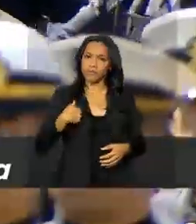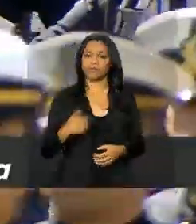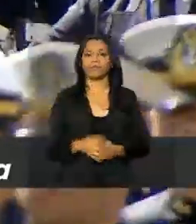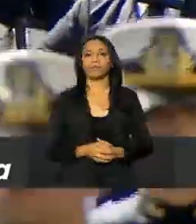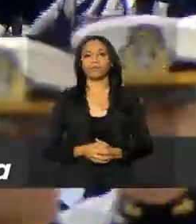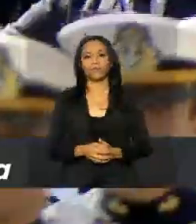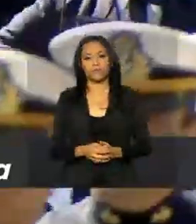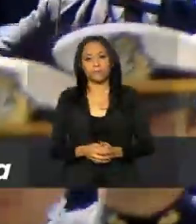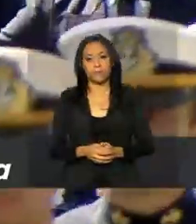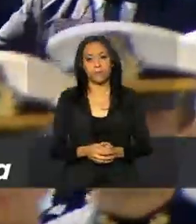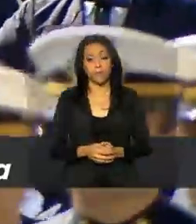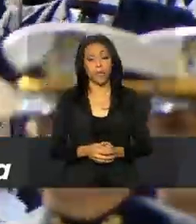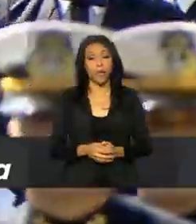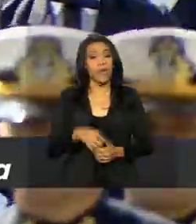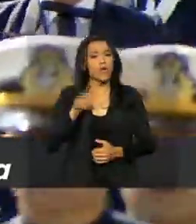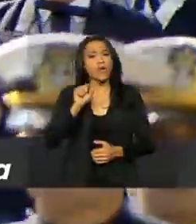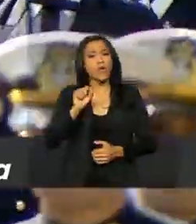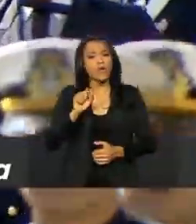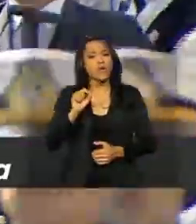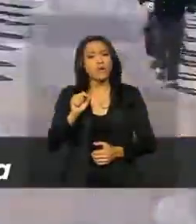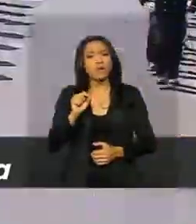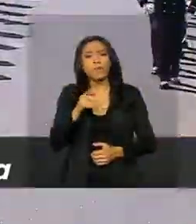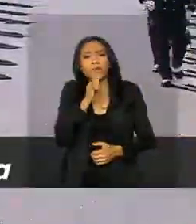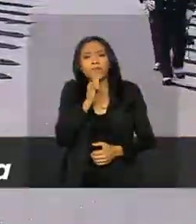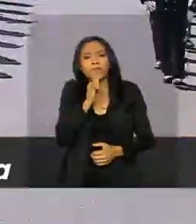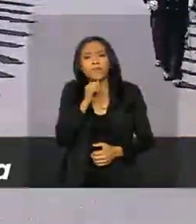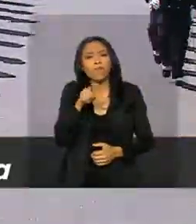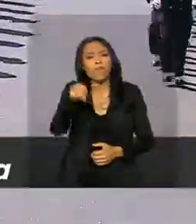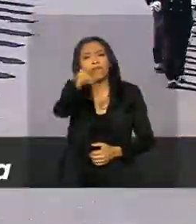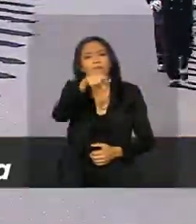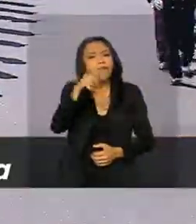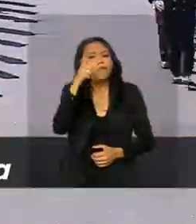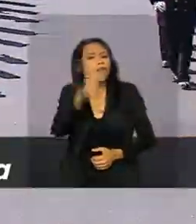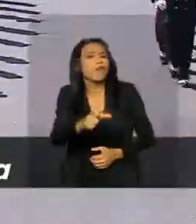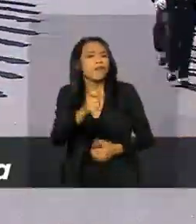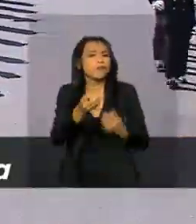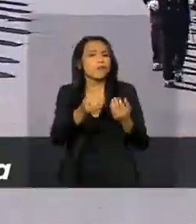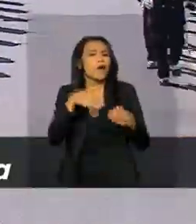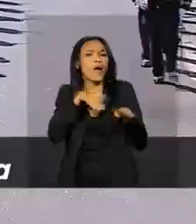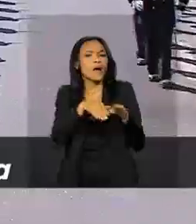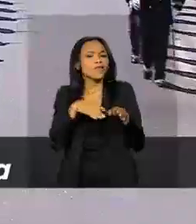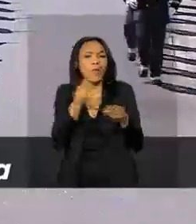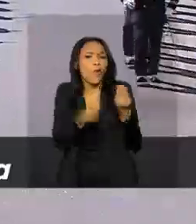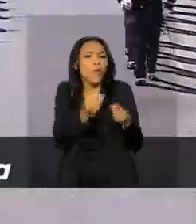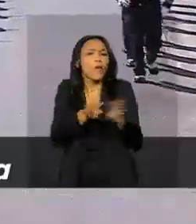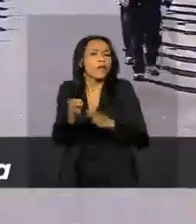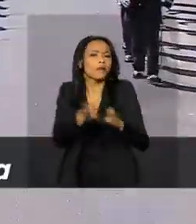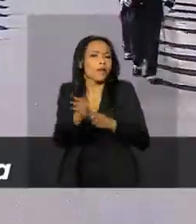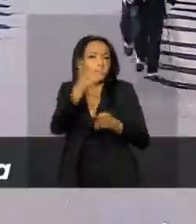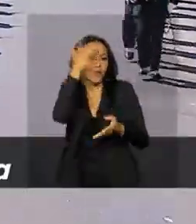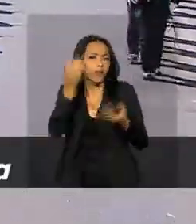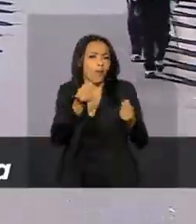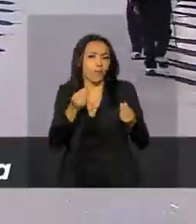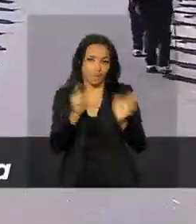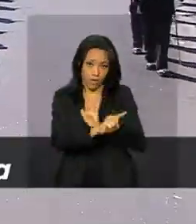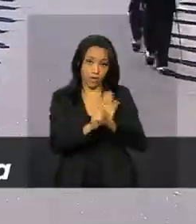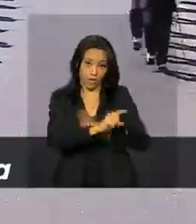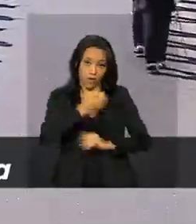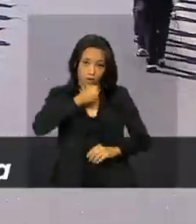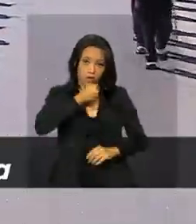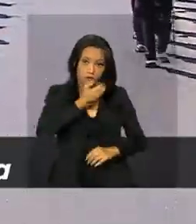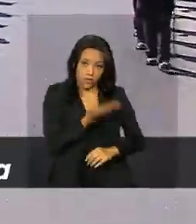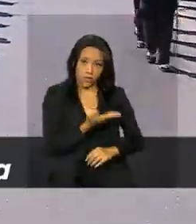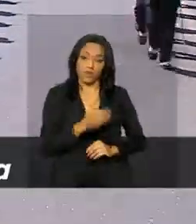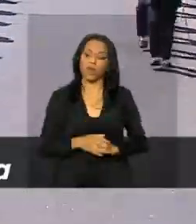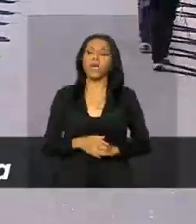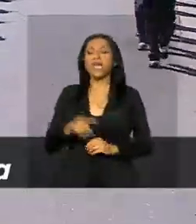interessante. E o que pode dizer para quem tem interesse em ingressar na Marinha, hein, comandante Anderson? Olha, temos vários níveis